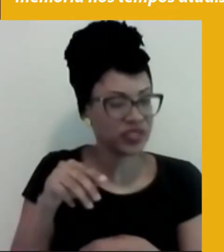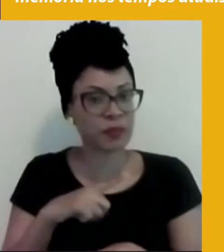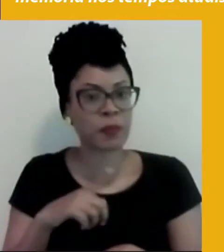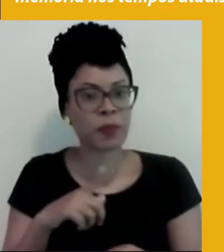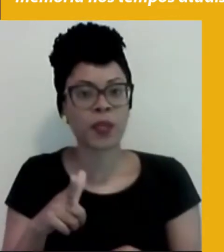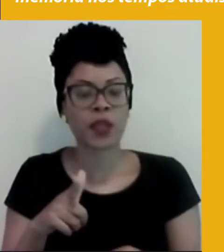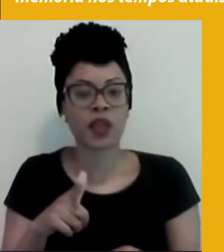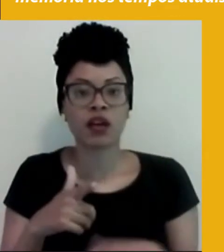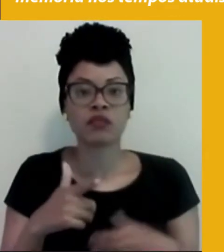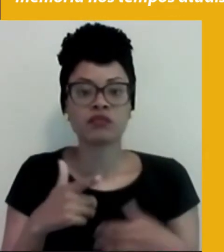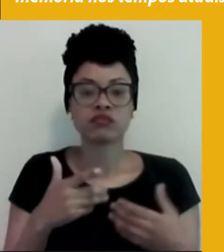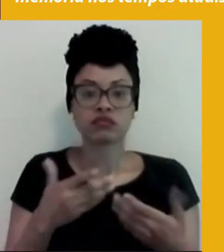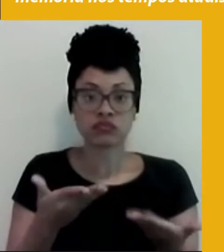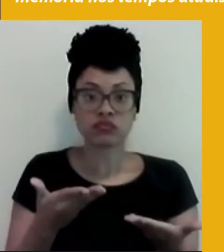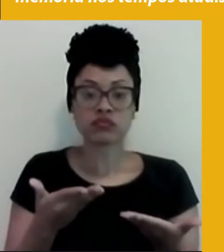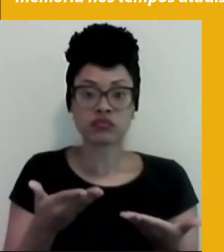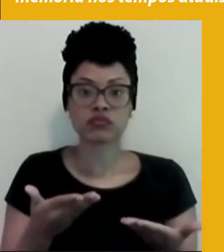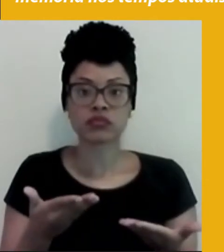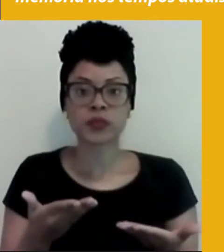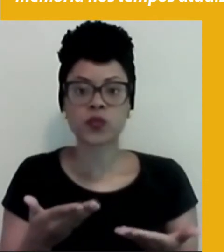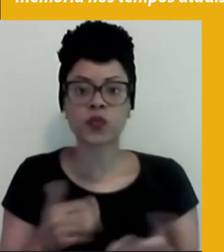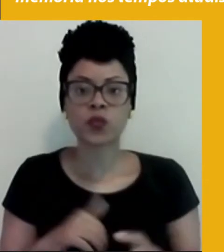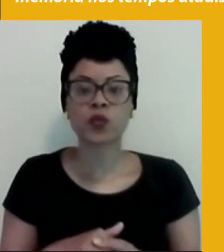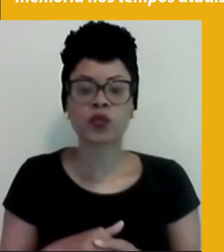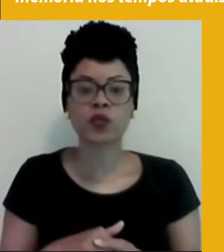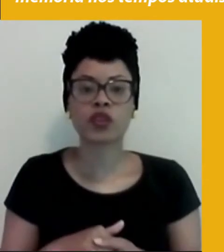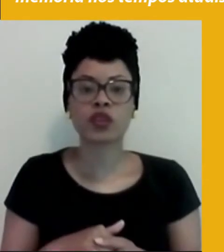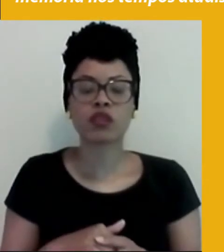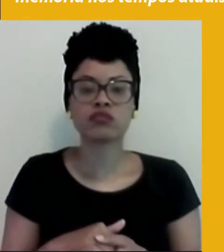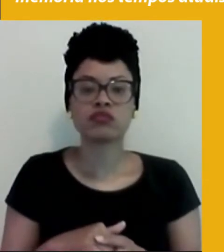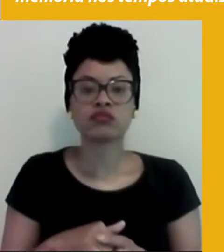Aí, eu vou, então, colocar, meio que repassar.